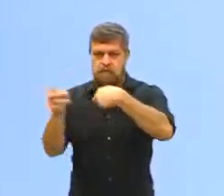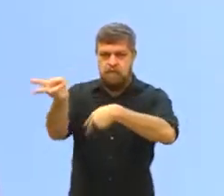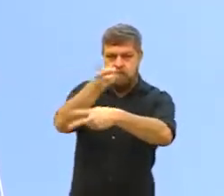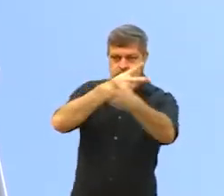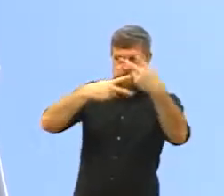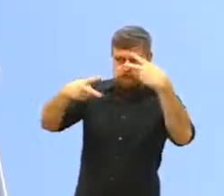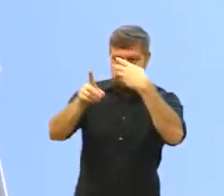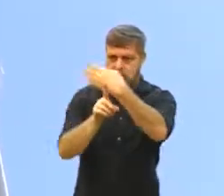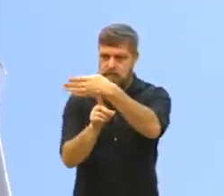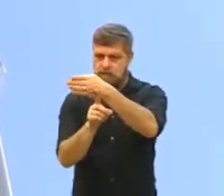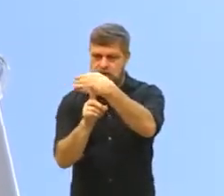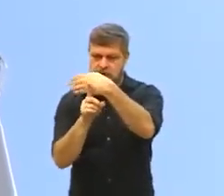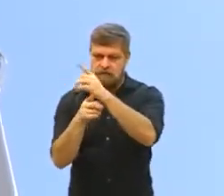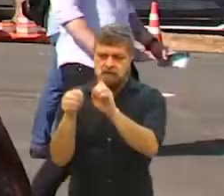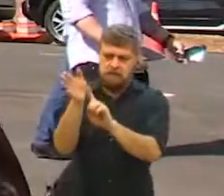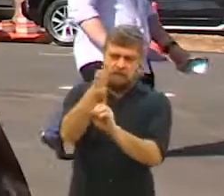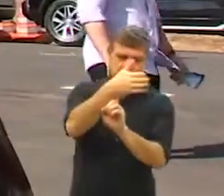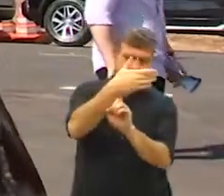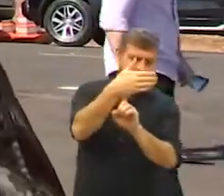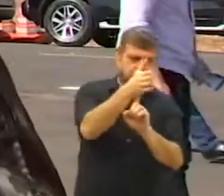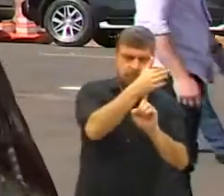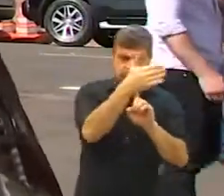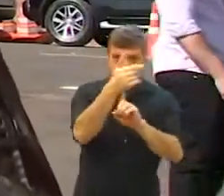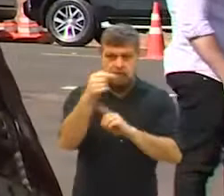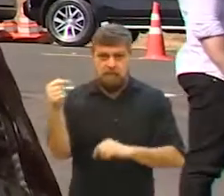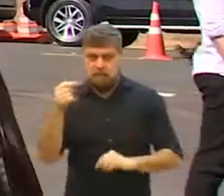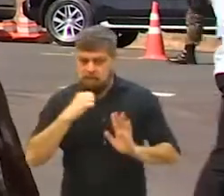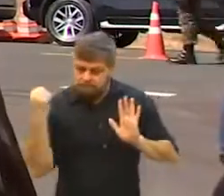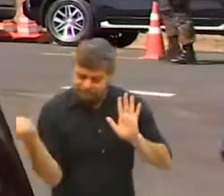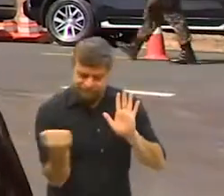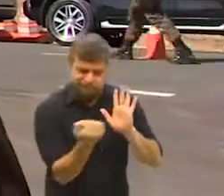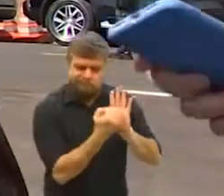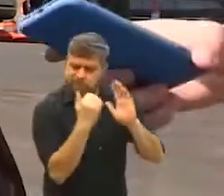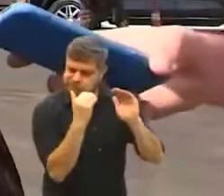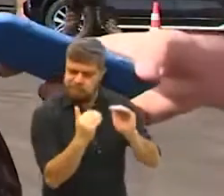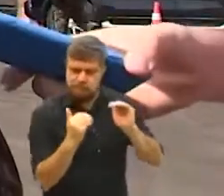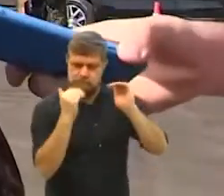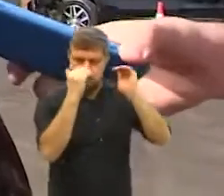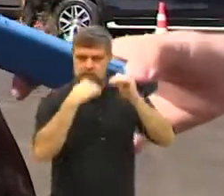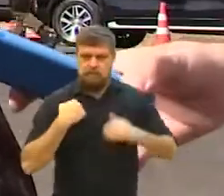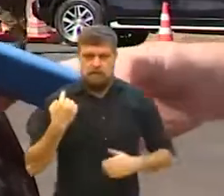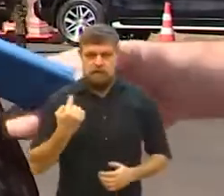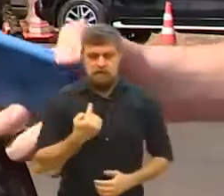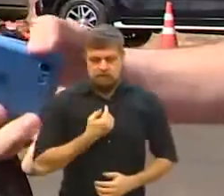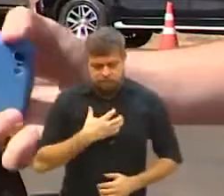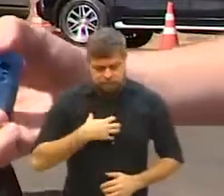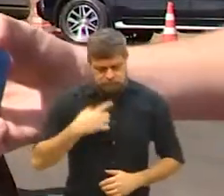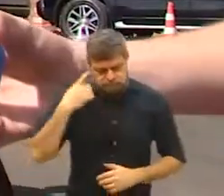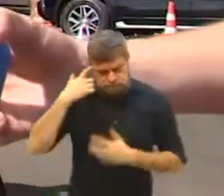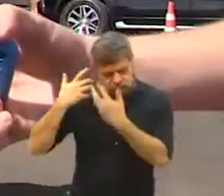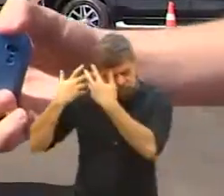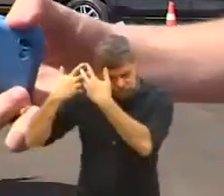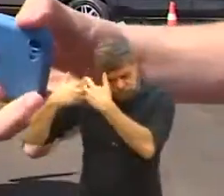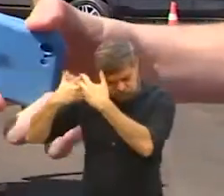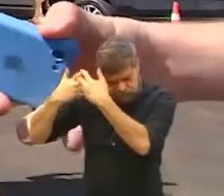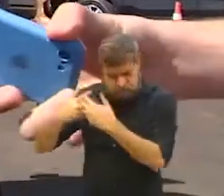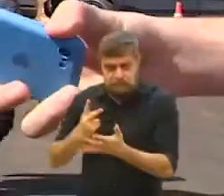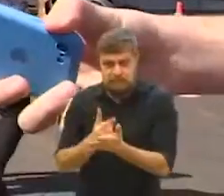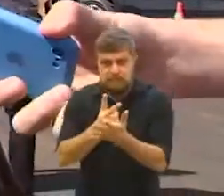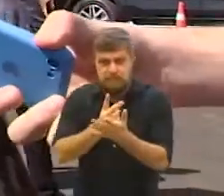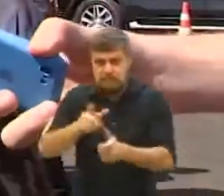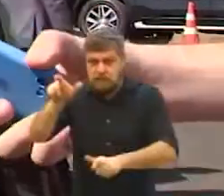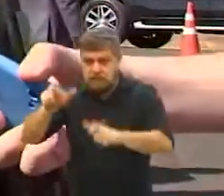que a bandeira acompanha a direcção-geral dos Ventos é uma componente é o Marco de que nos leva a